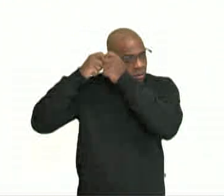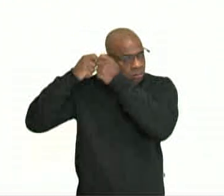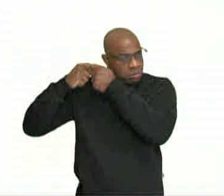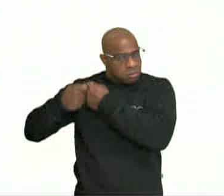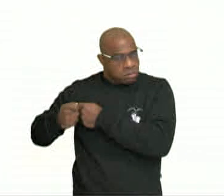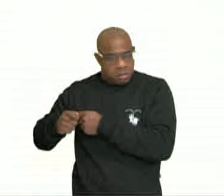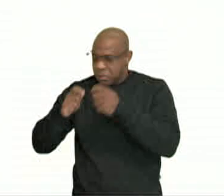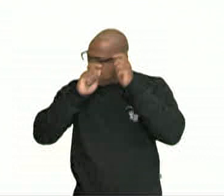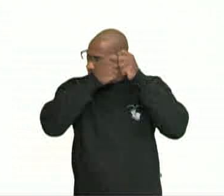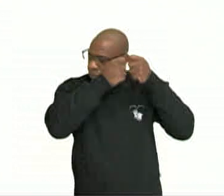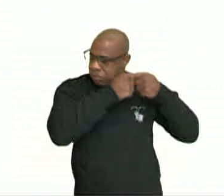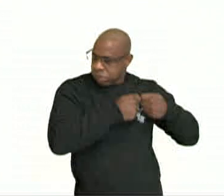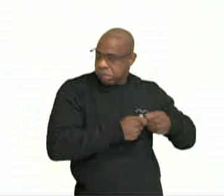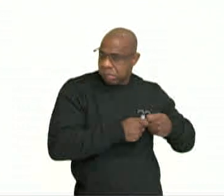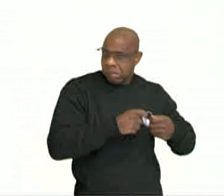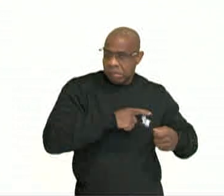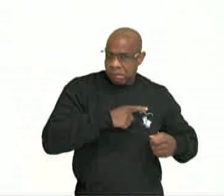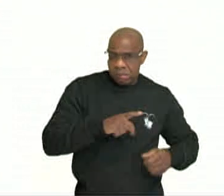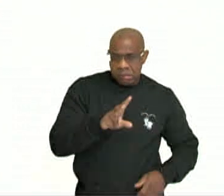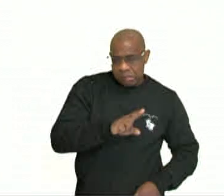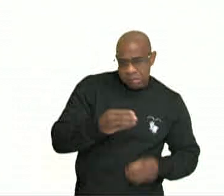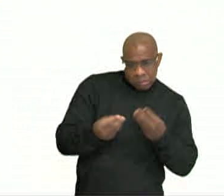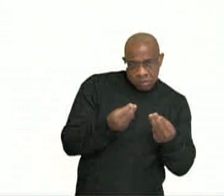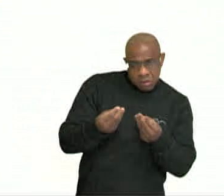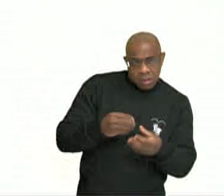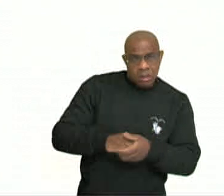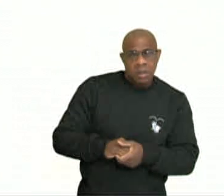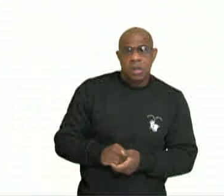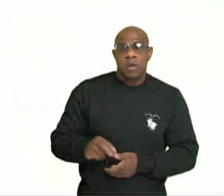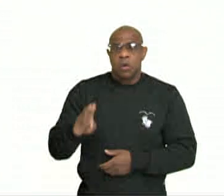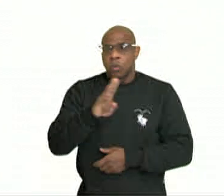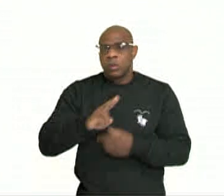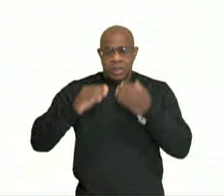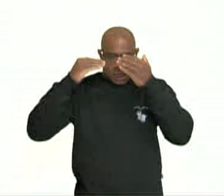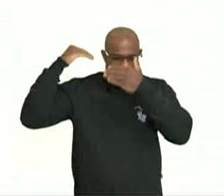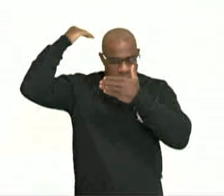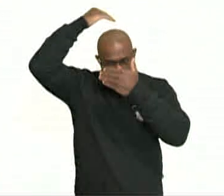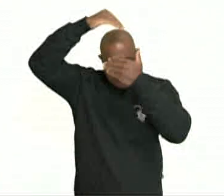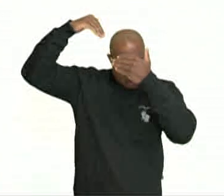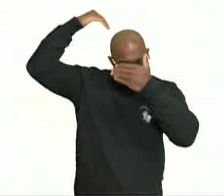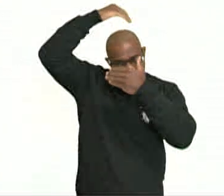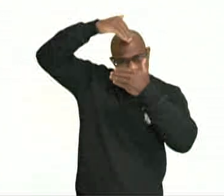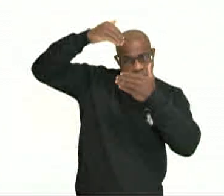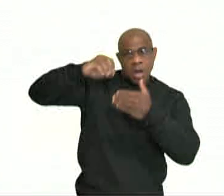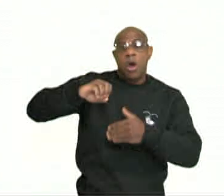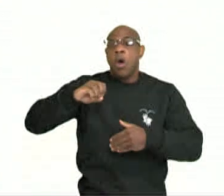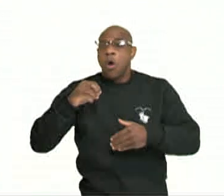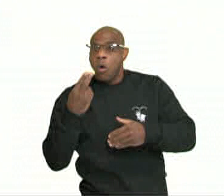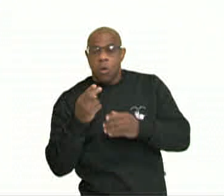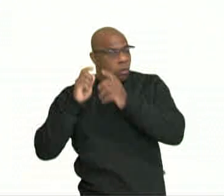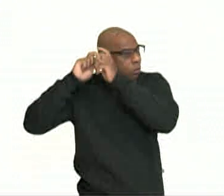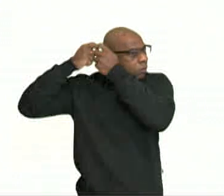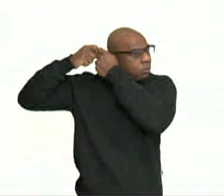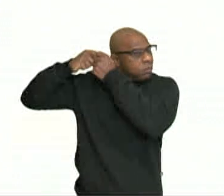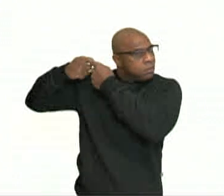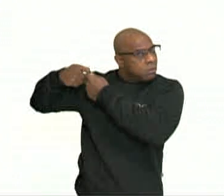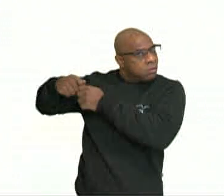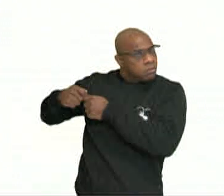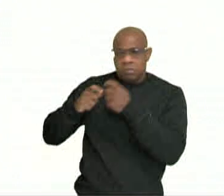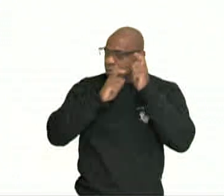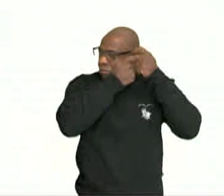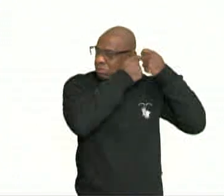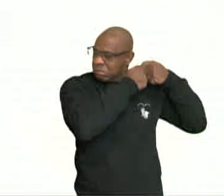acham? Sim, usar turbantes ou dreads é apropriação cultural. No